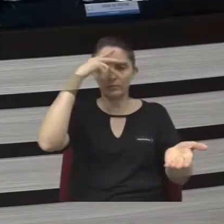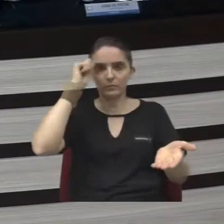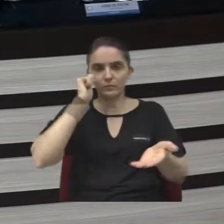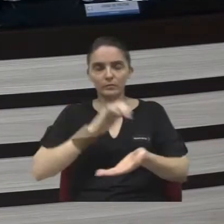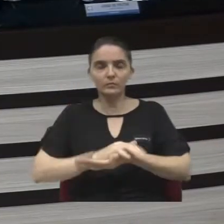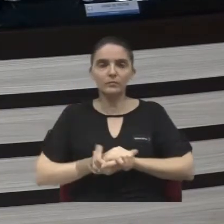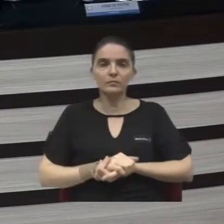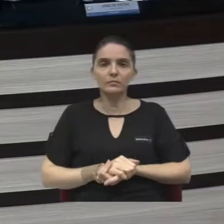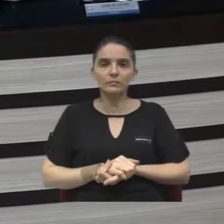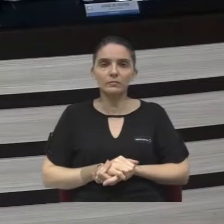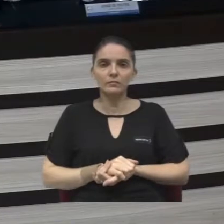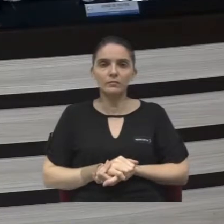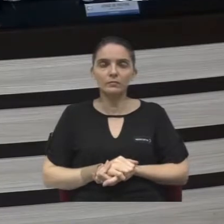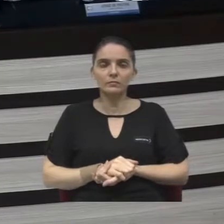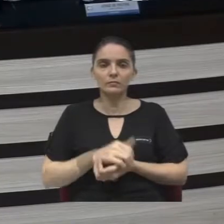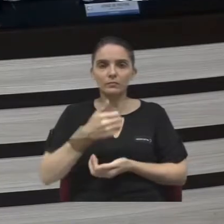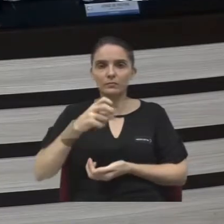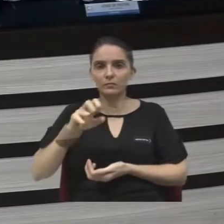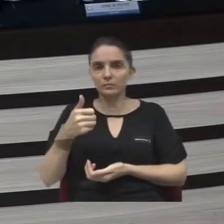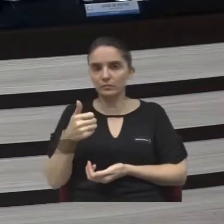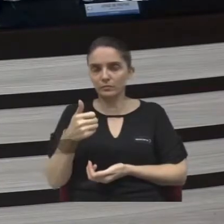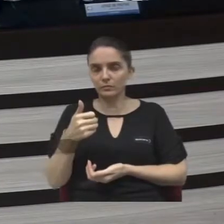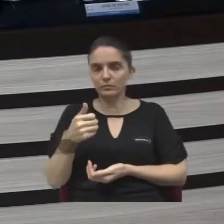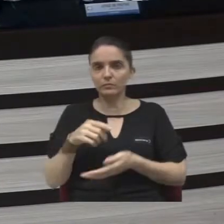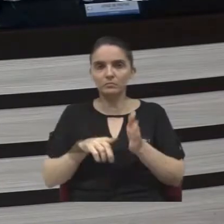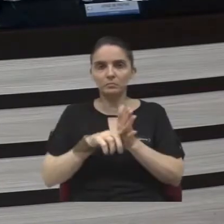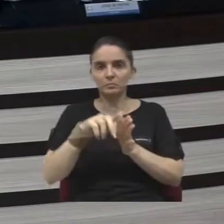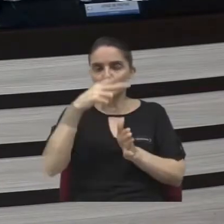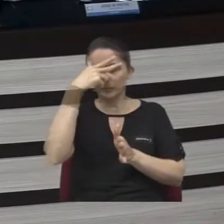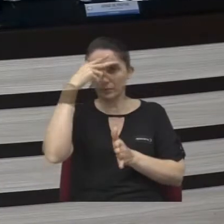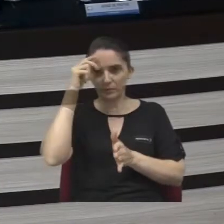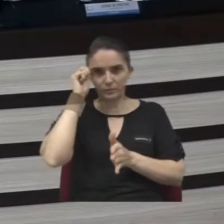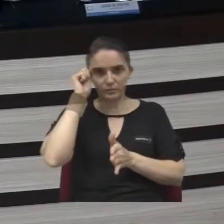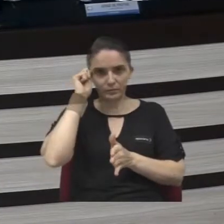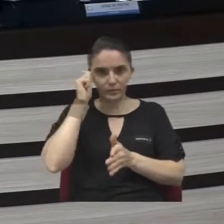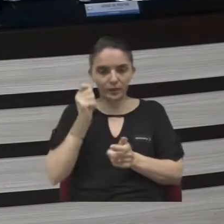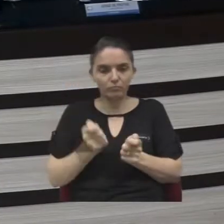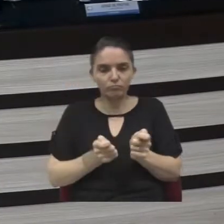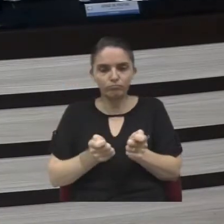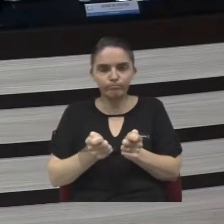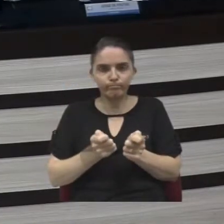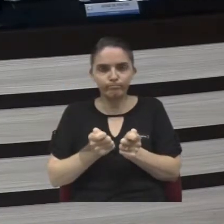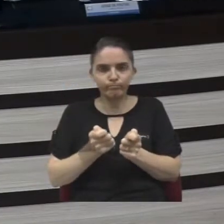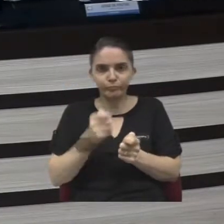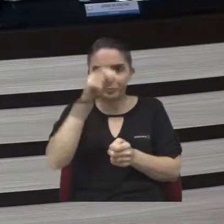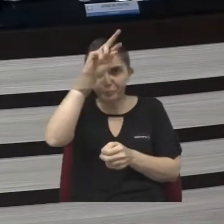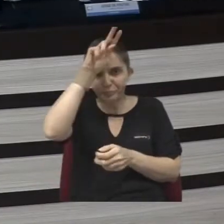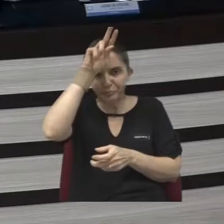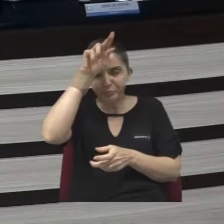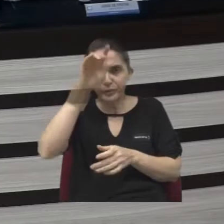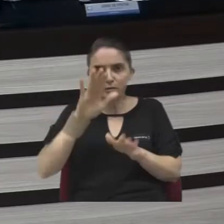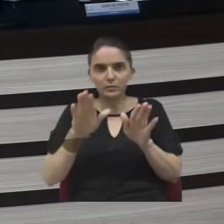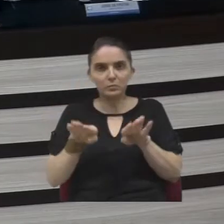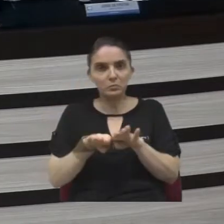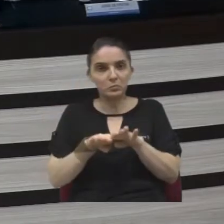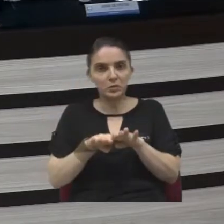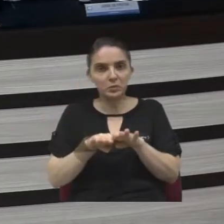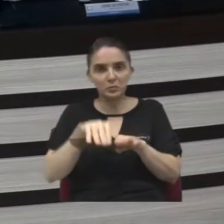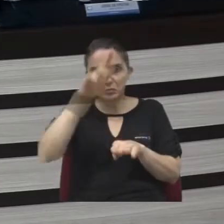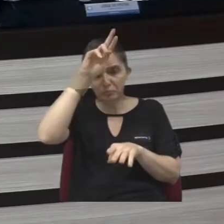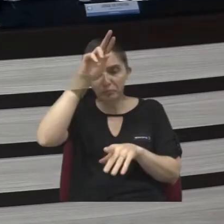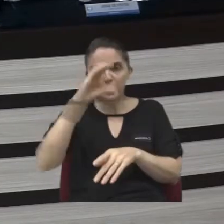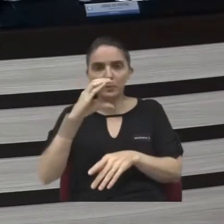Requerimento 151/2019 requer informações sobre o controle de formigas e cupins em praças e demais